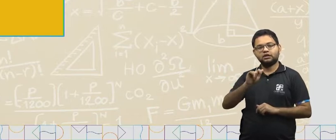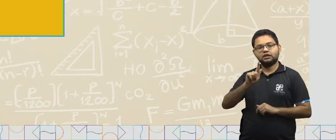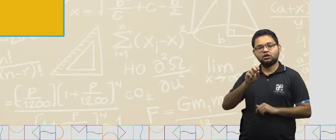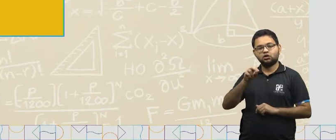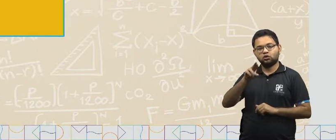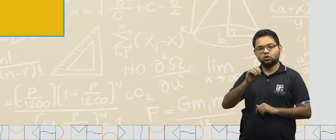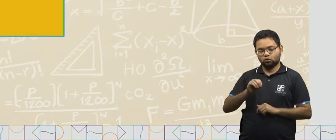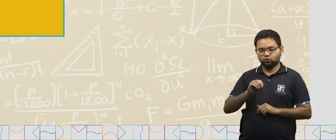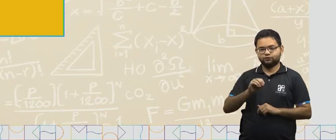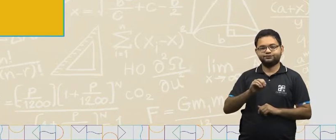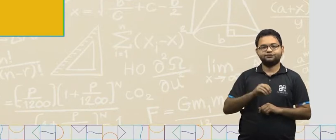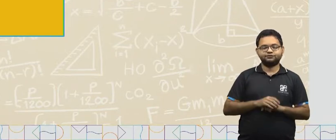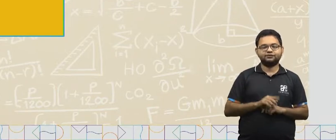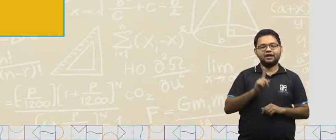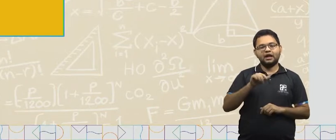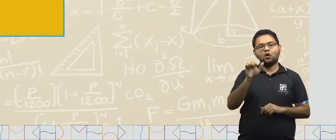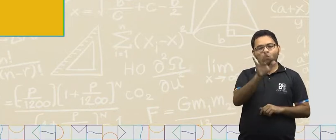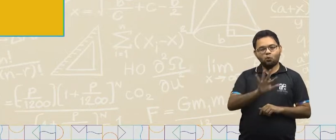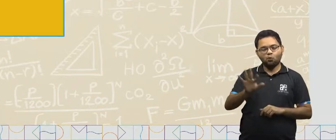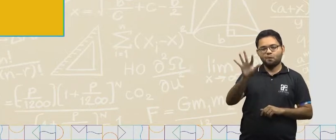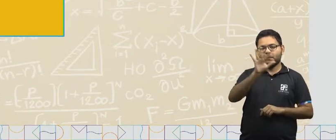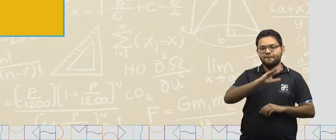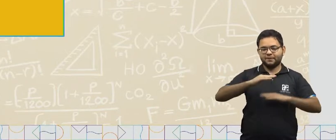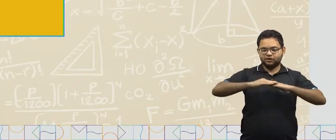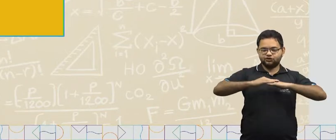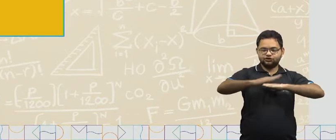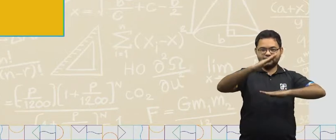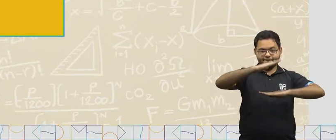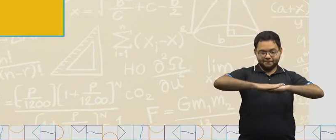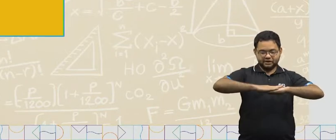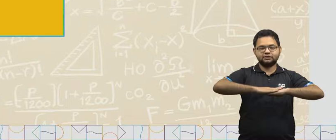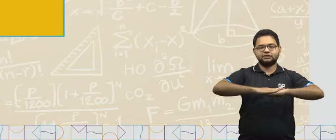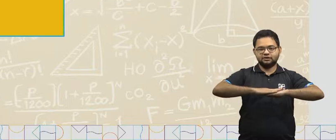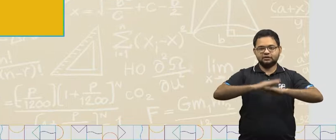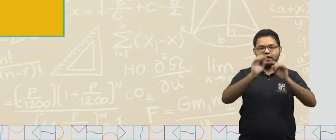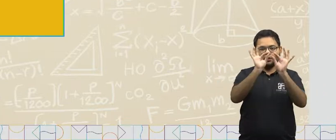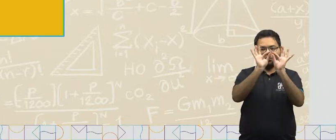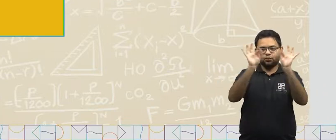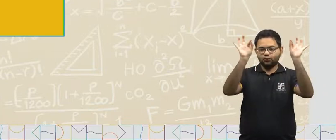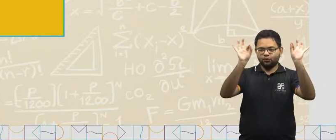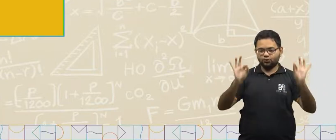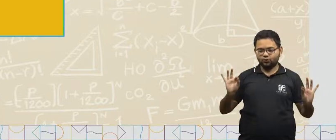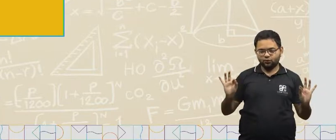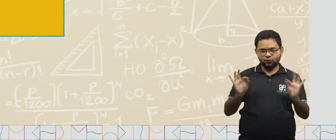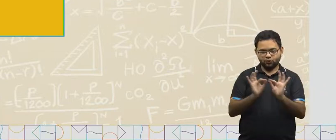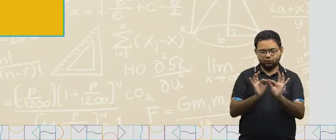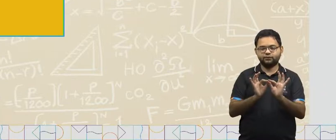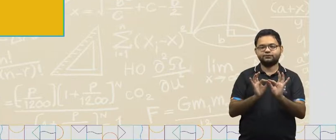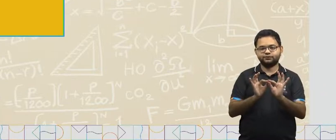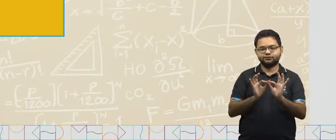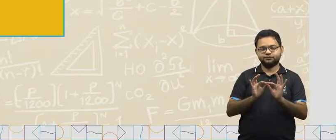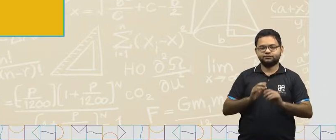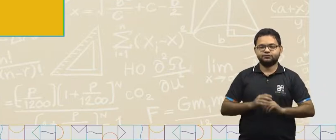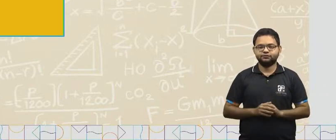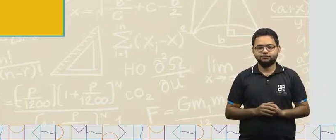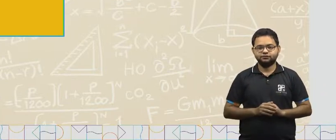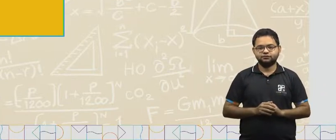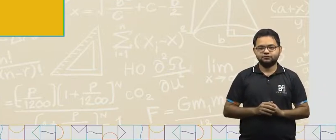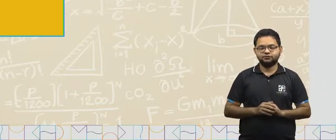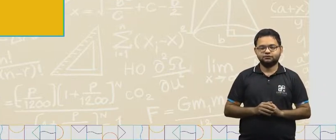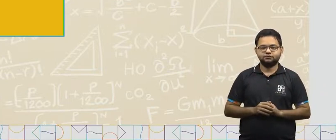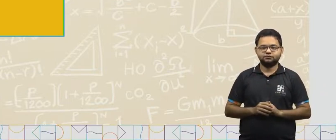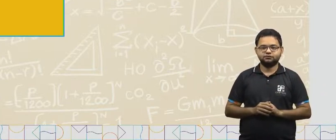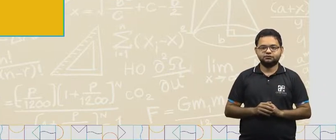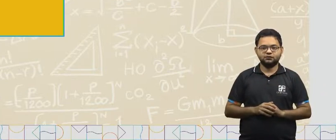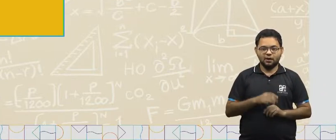ou seja, são figuras planas fechadas constituídas por segmento de reta.